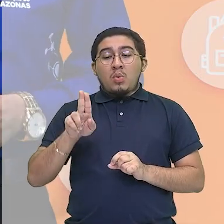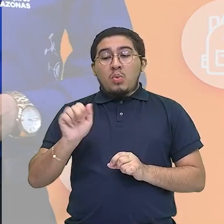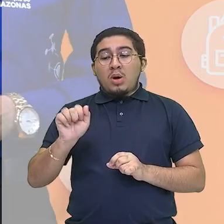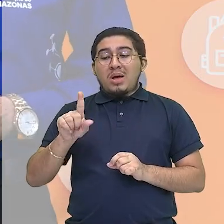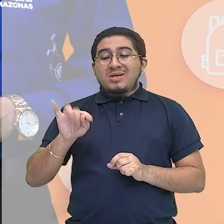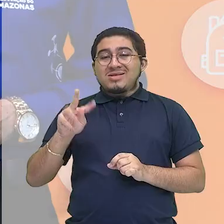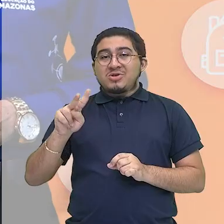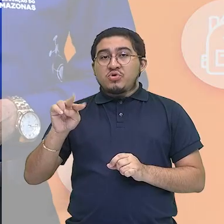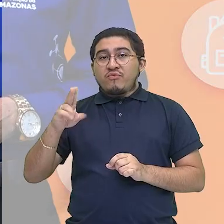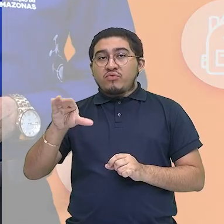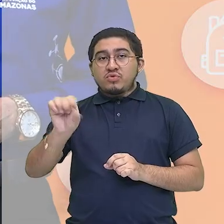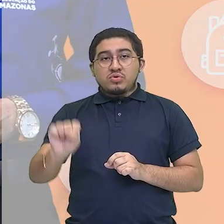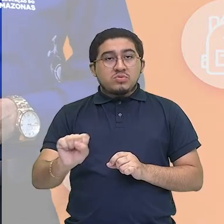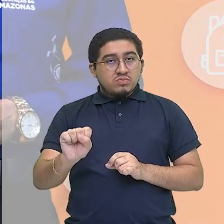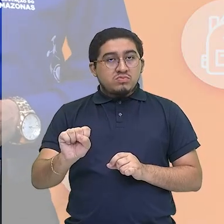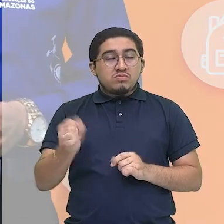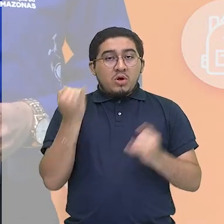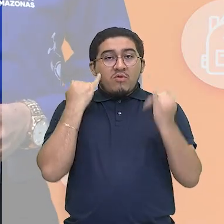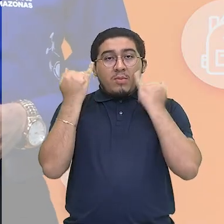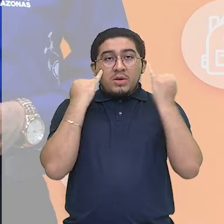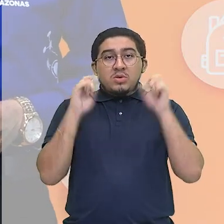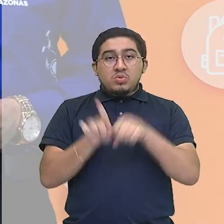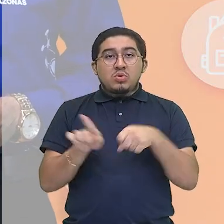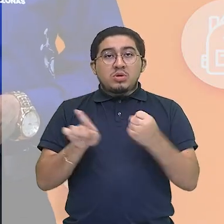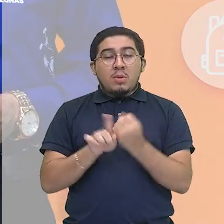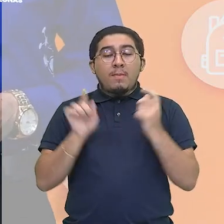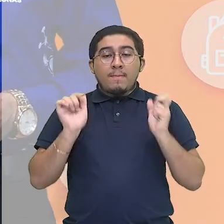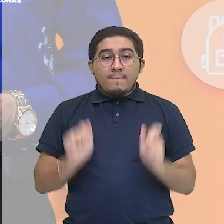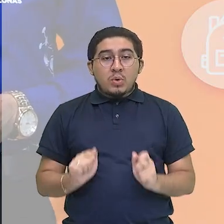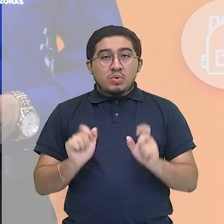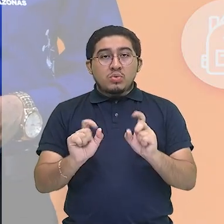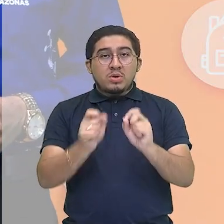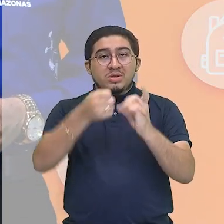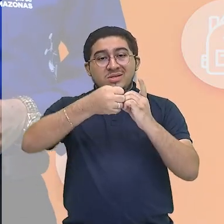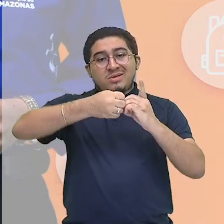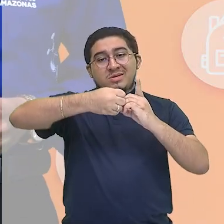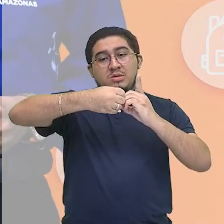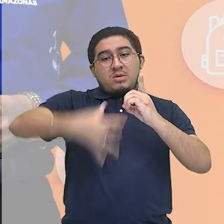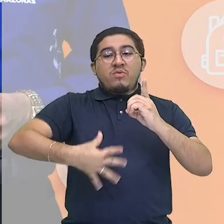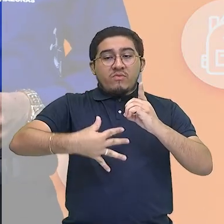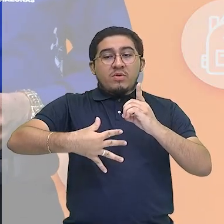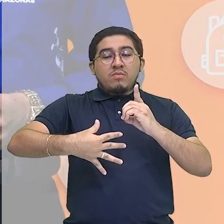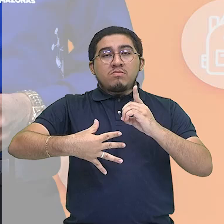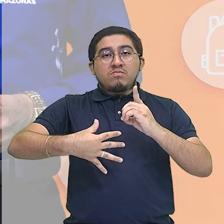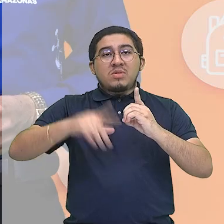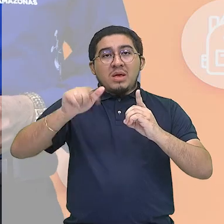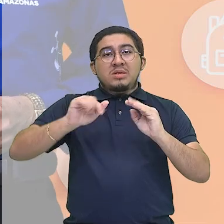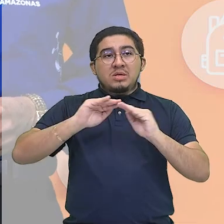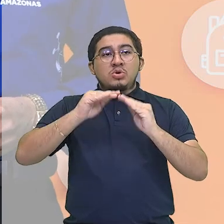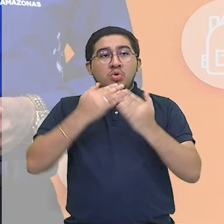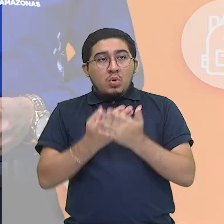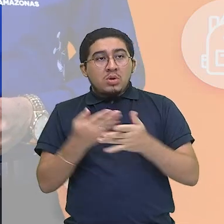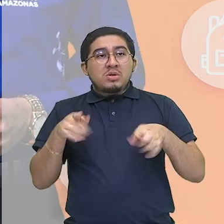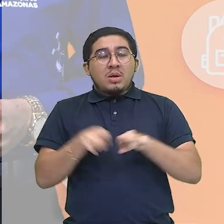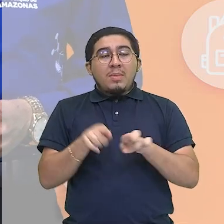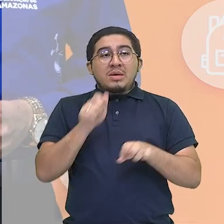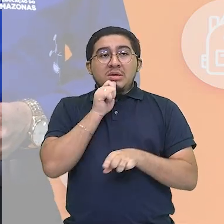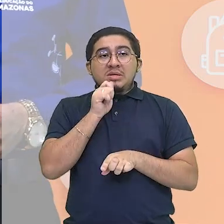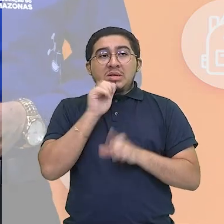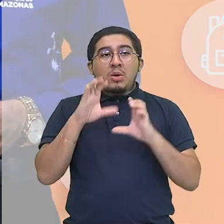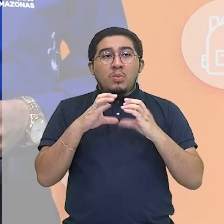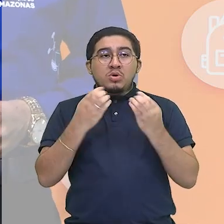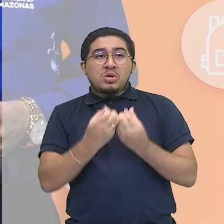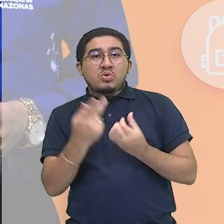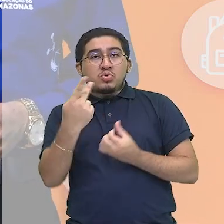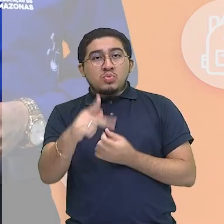qualitativos. Os dados sociais podem descrever essas escolas aí da sua